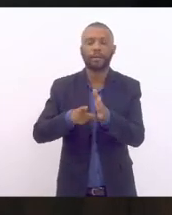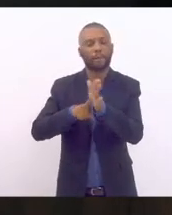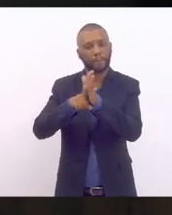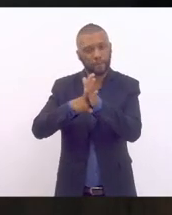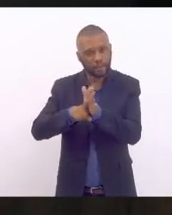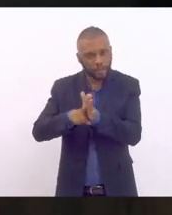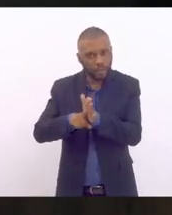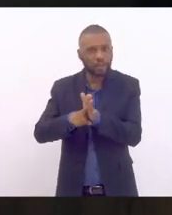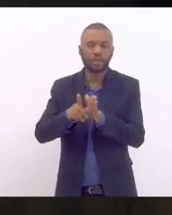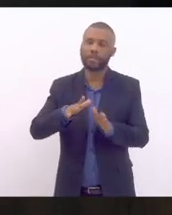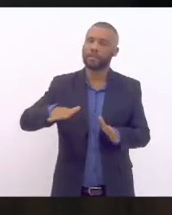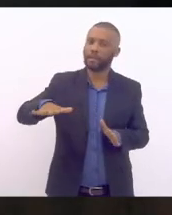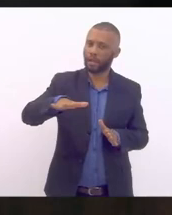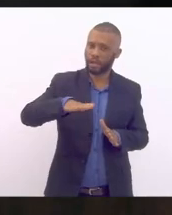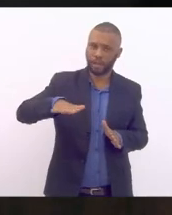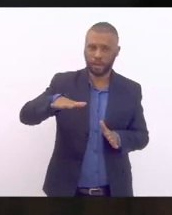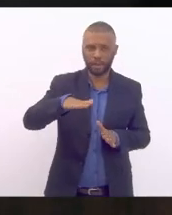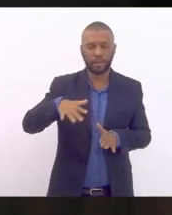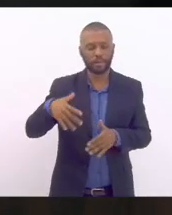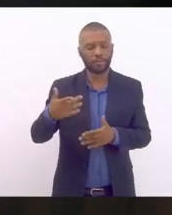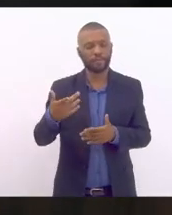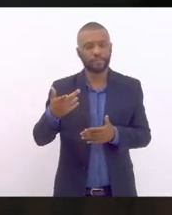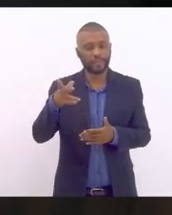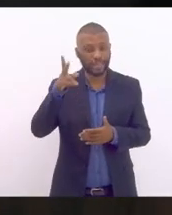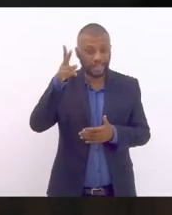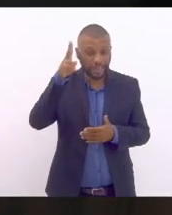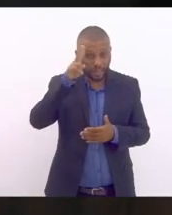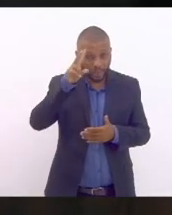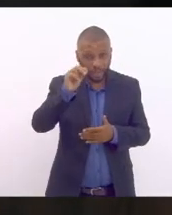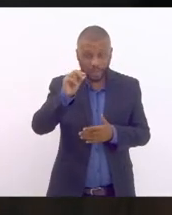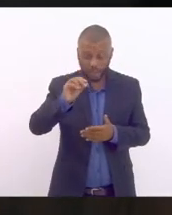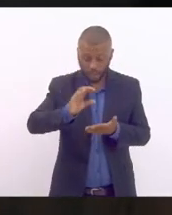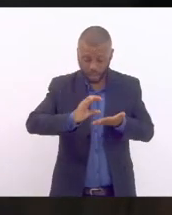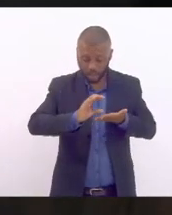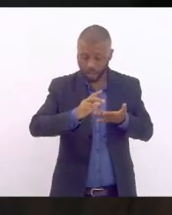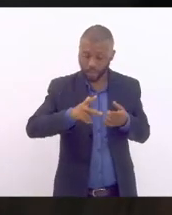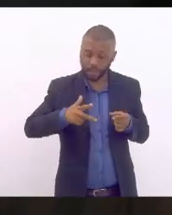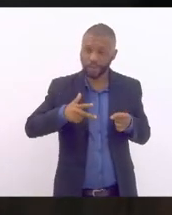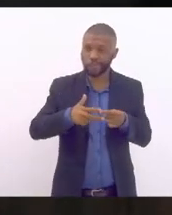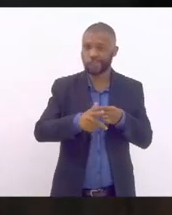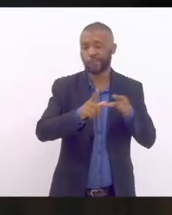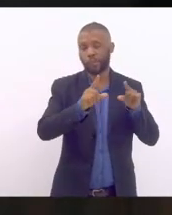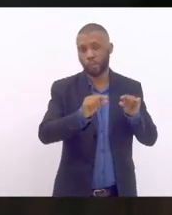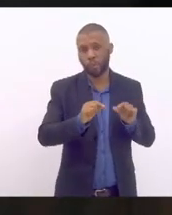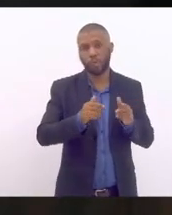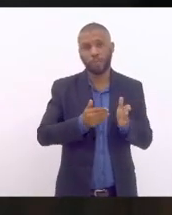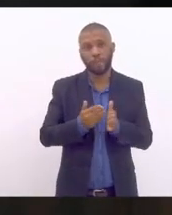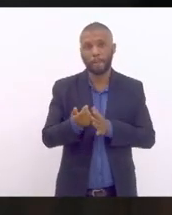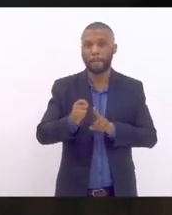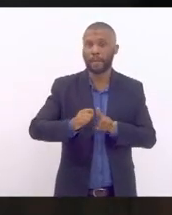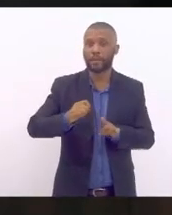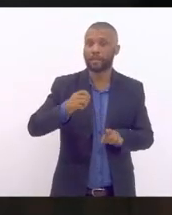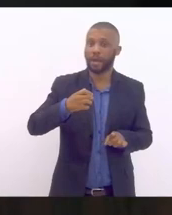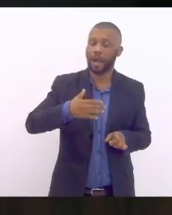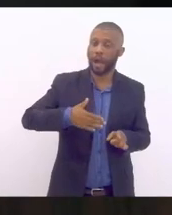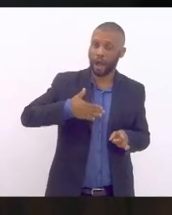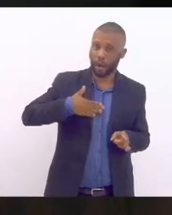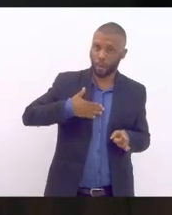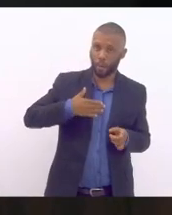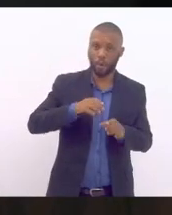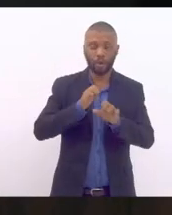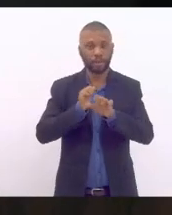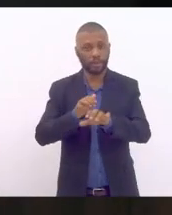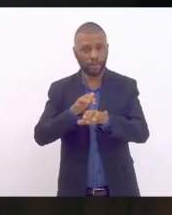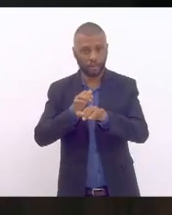e uma vez com eminência do corte a partir de agosto setembro a gente pode